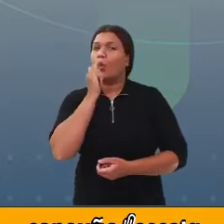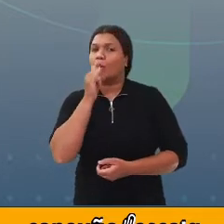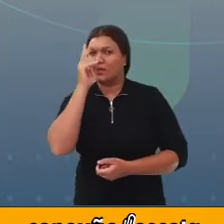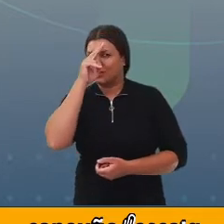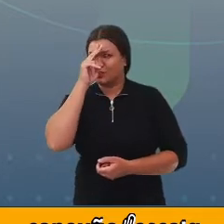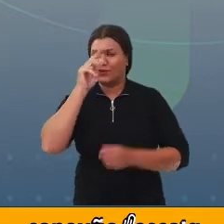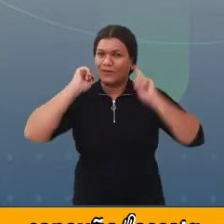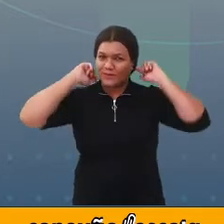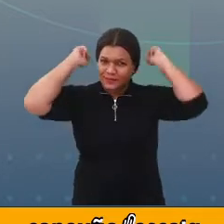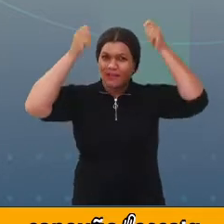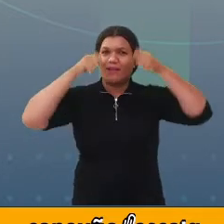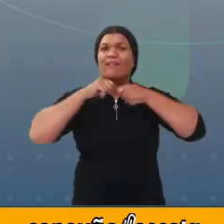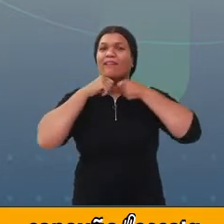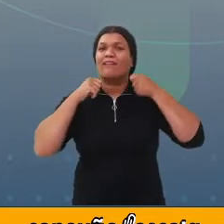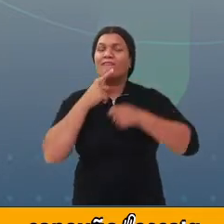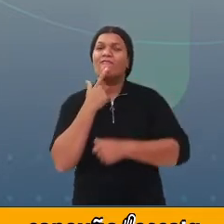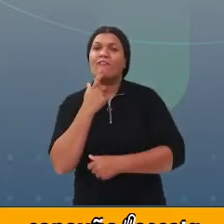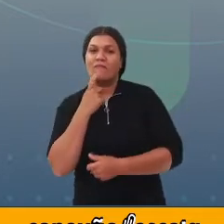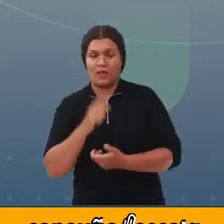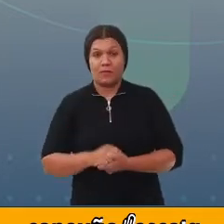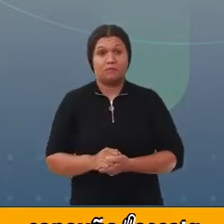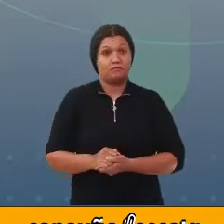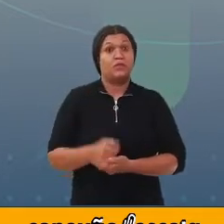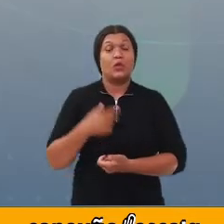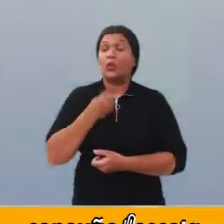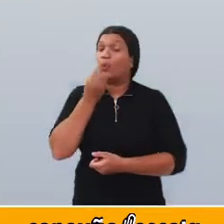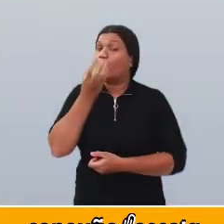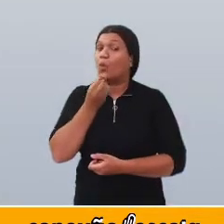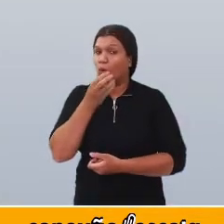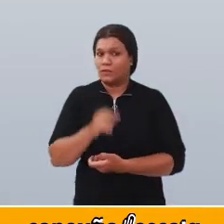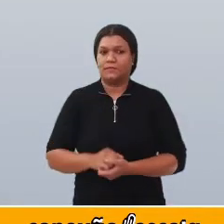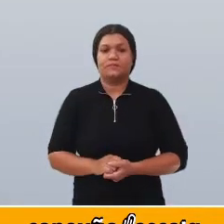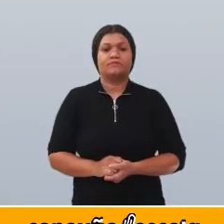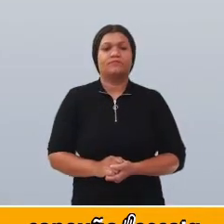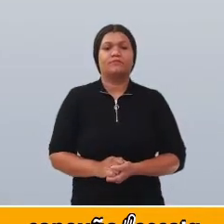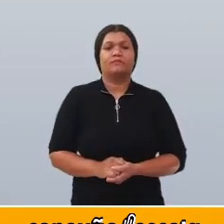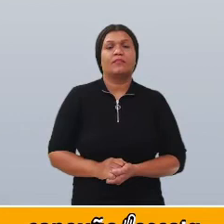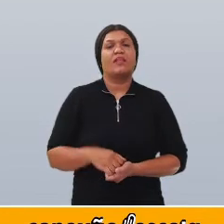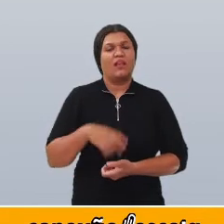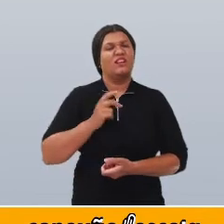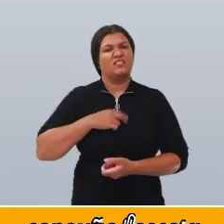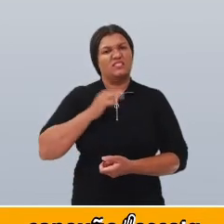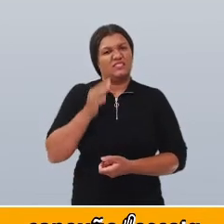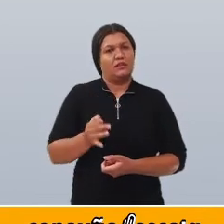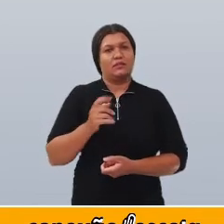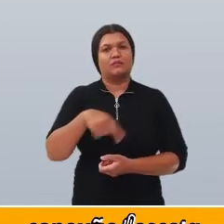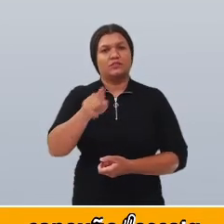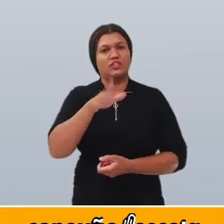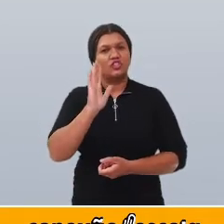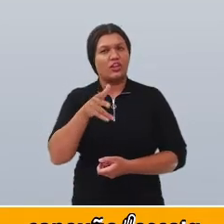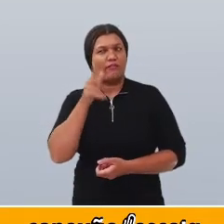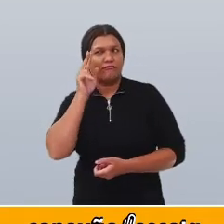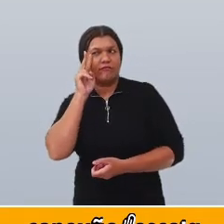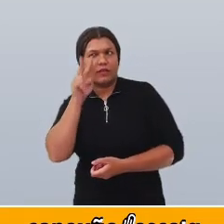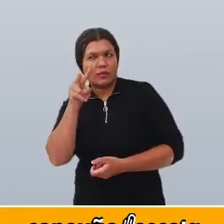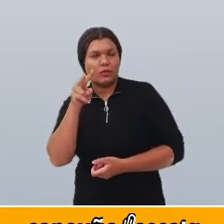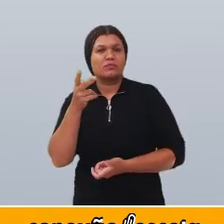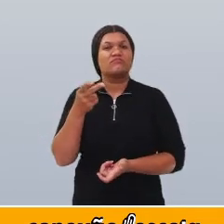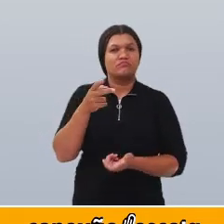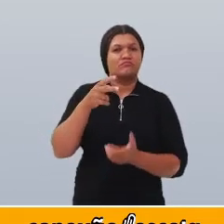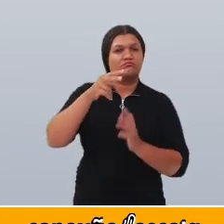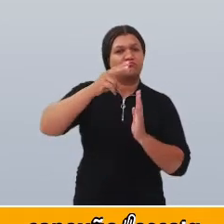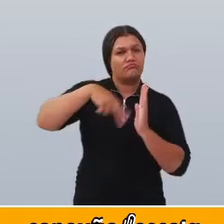Vermelho. Oralmente, ok? Provavelmente é uma história que você já ouviu, já